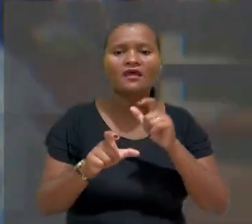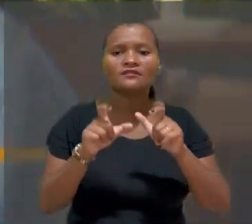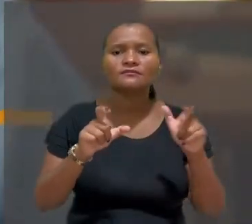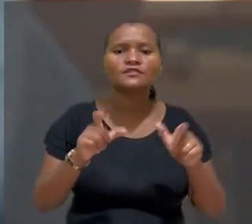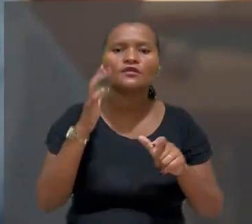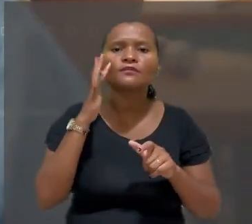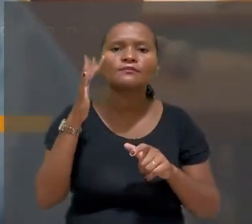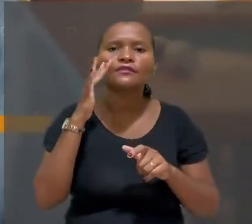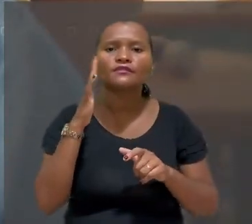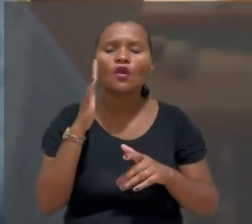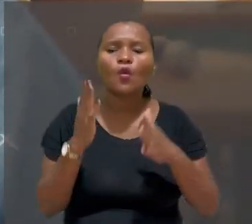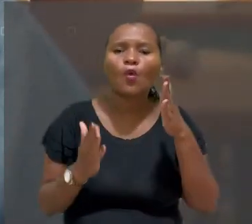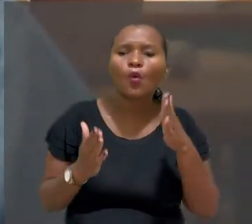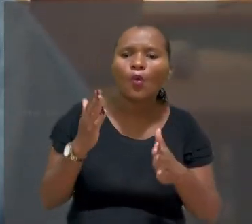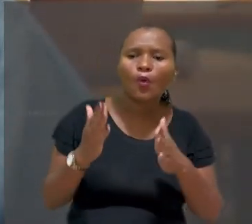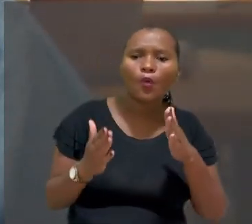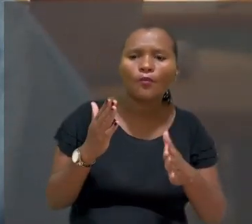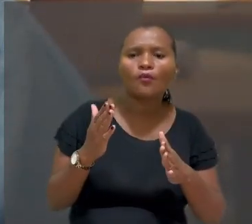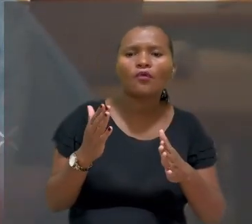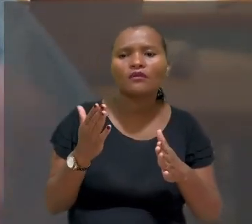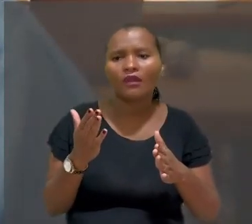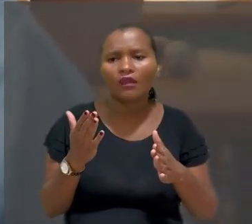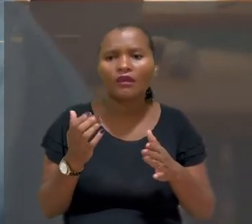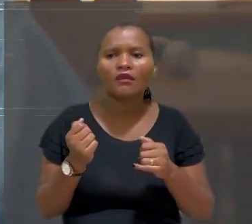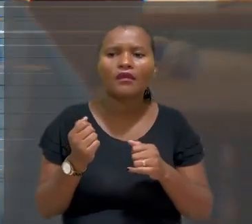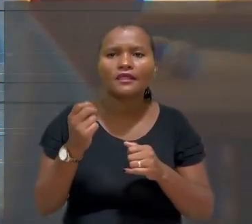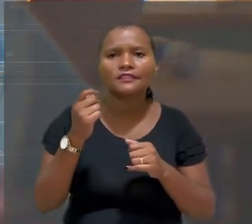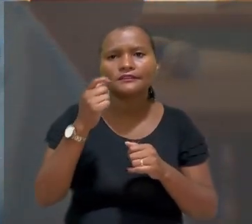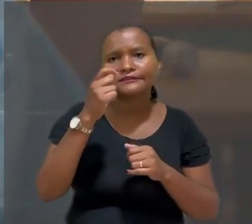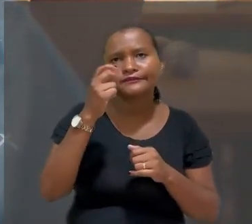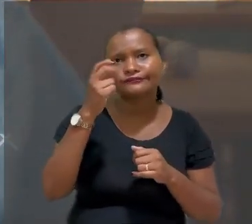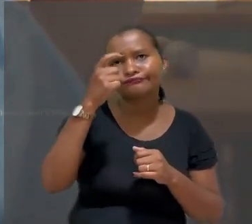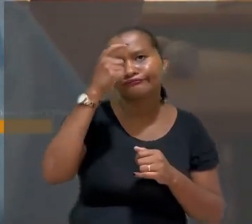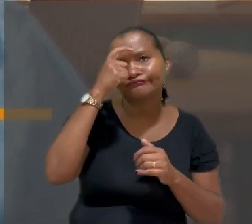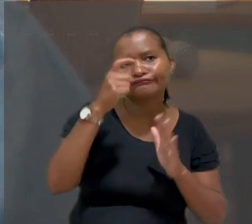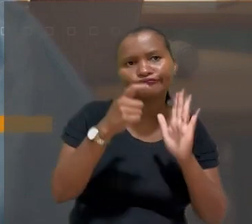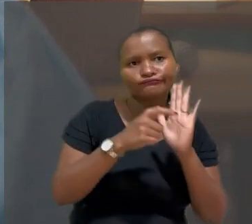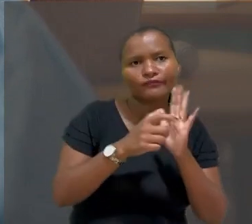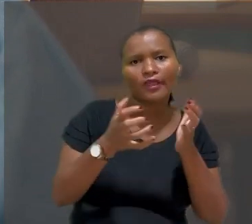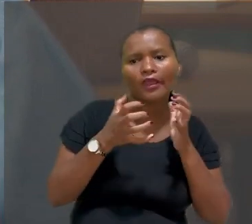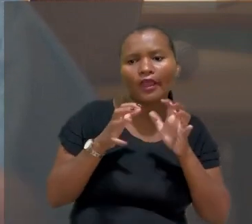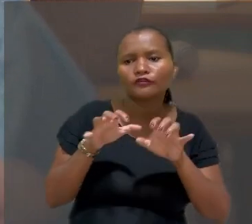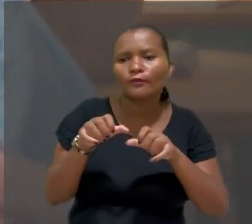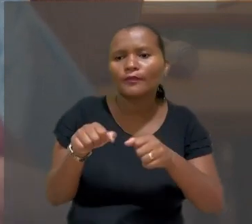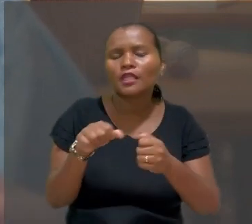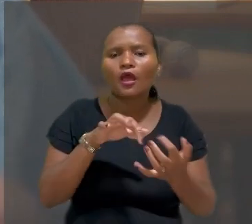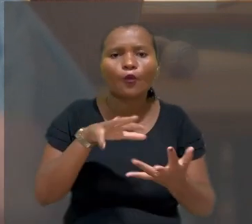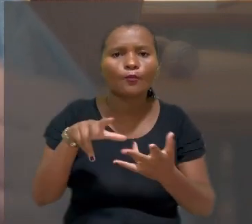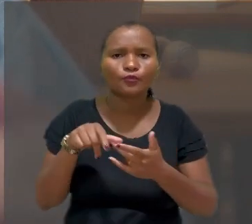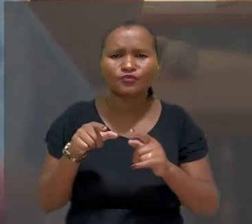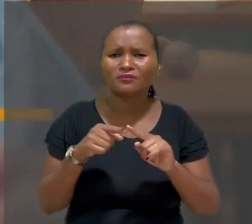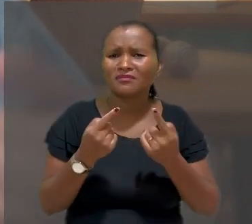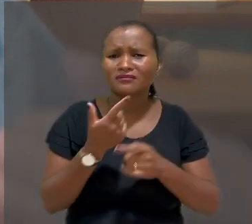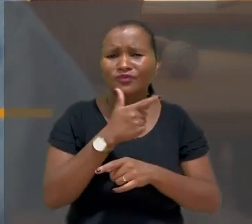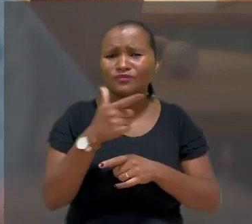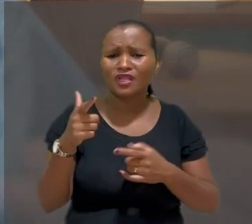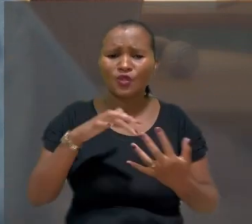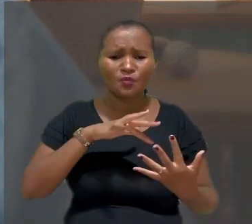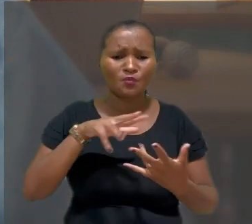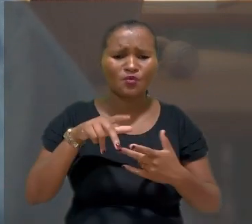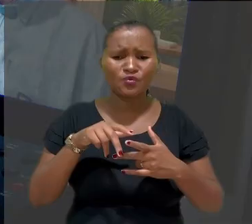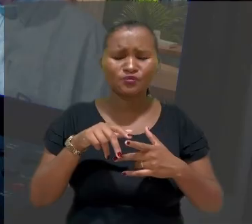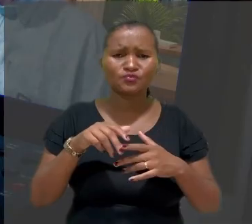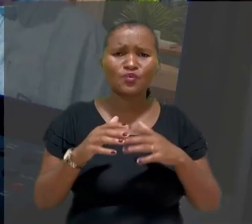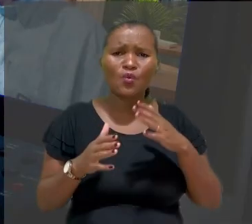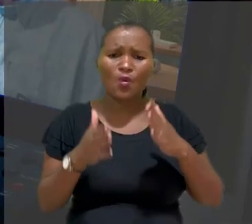pessoas imaginam robôs dominando a Terra, a inteligência artificial querendo dominar o mundo, mas não existe no mundo